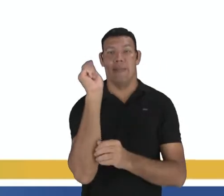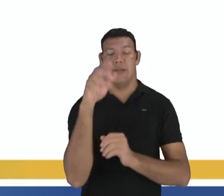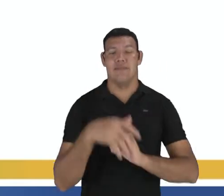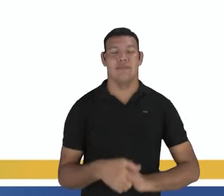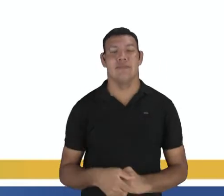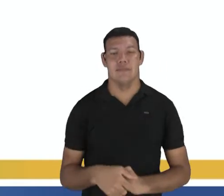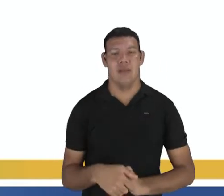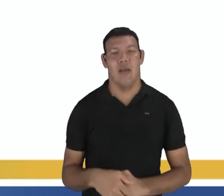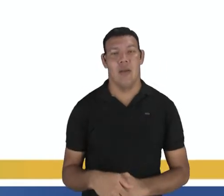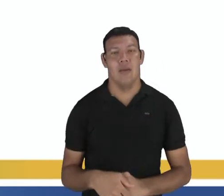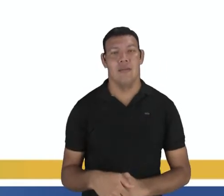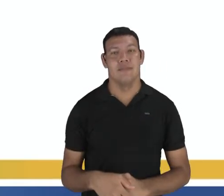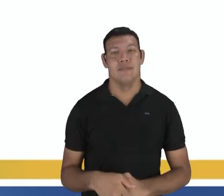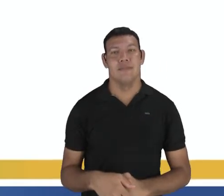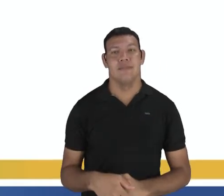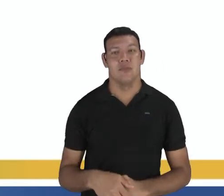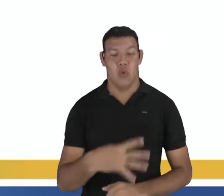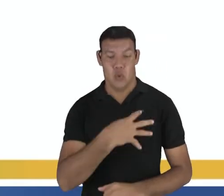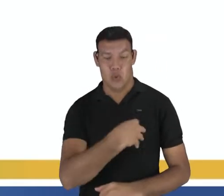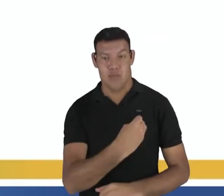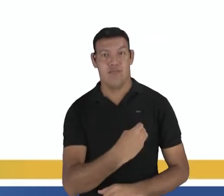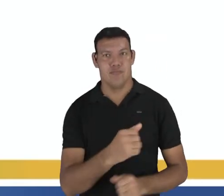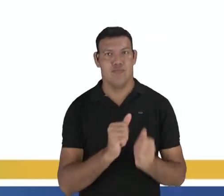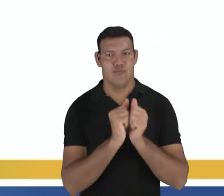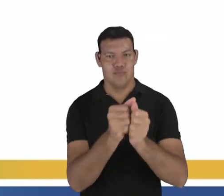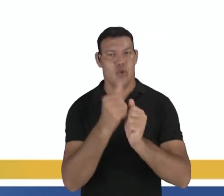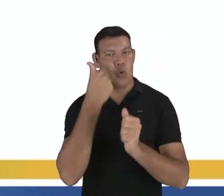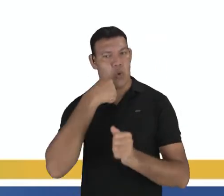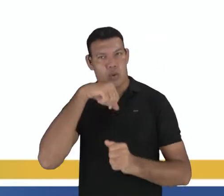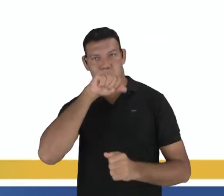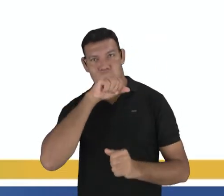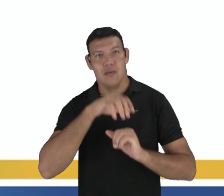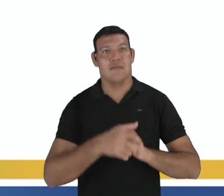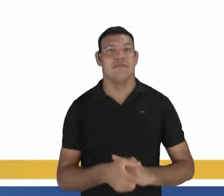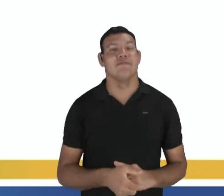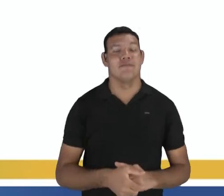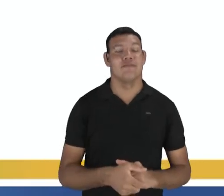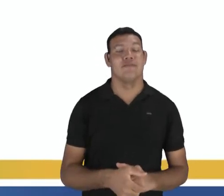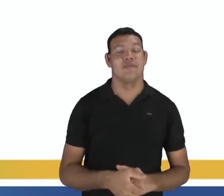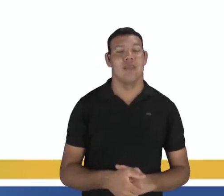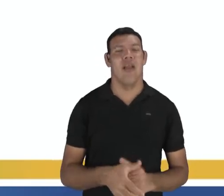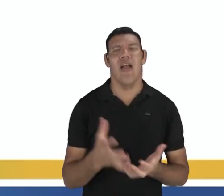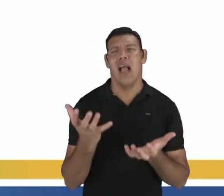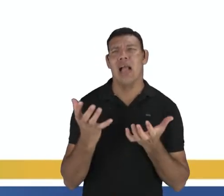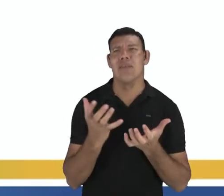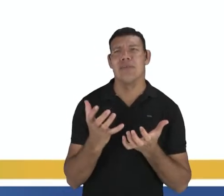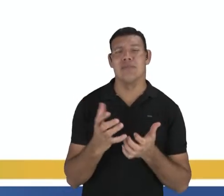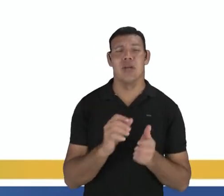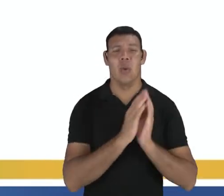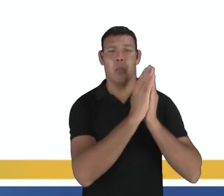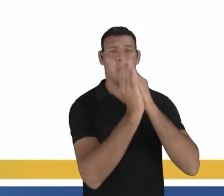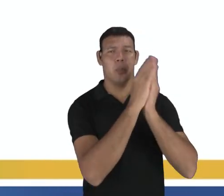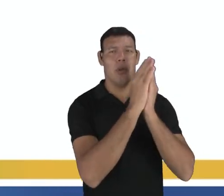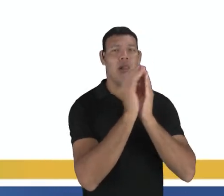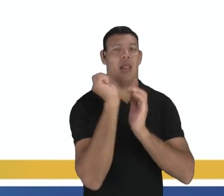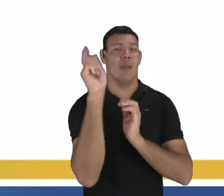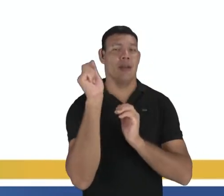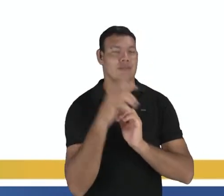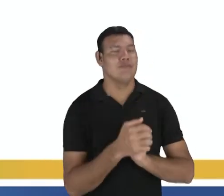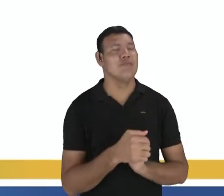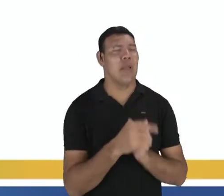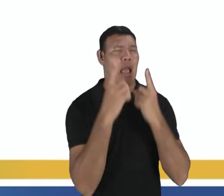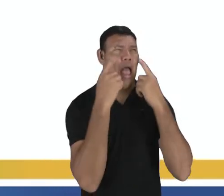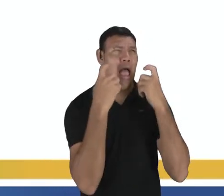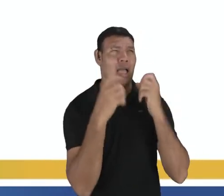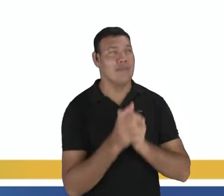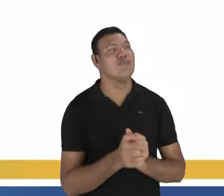tá andando com a mãe. Mãe, eu quero esse balão azul. Sentido denotativo, aquele balão tá ali, ele pega e pronto. E no conotativo